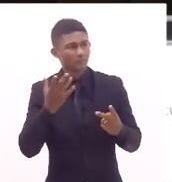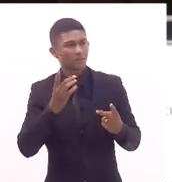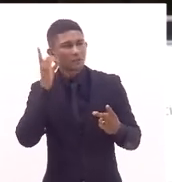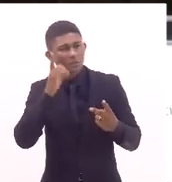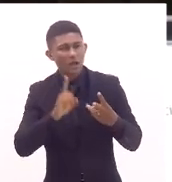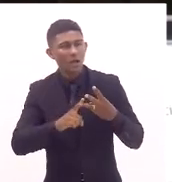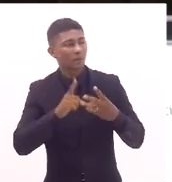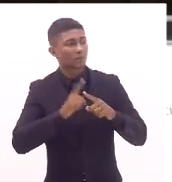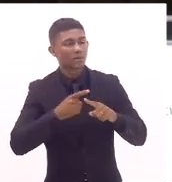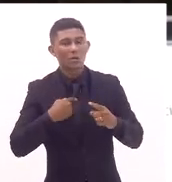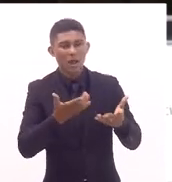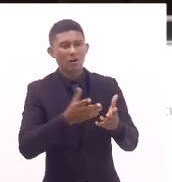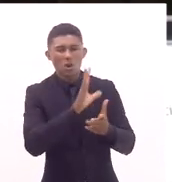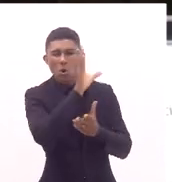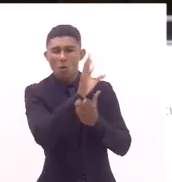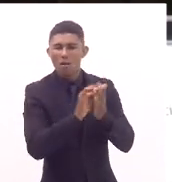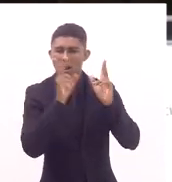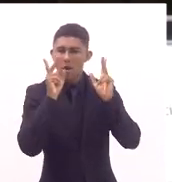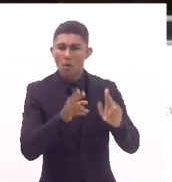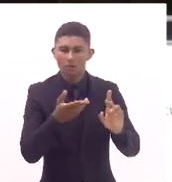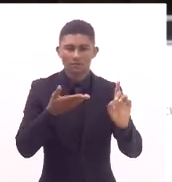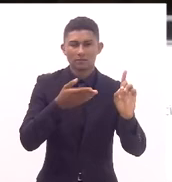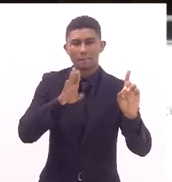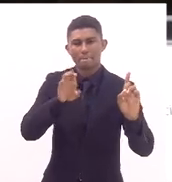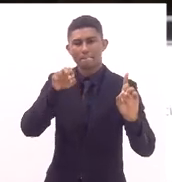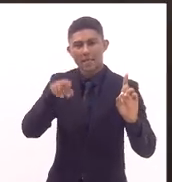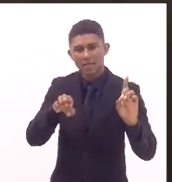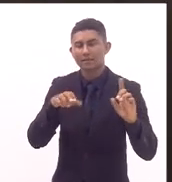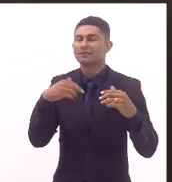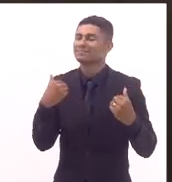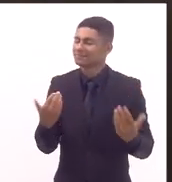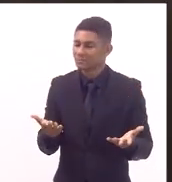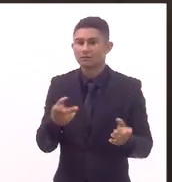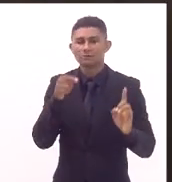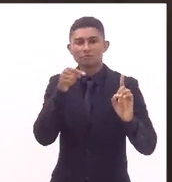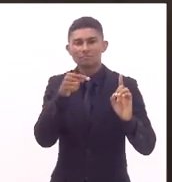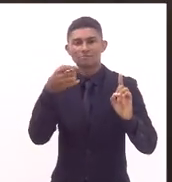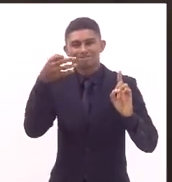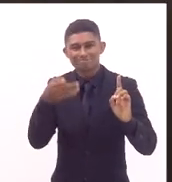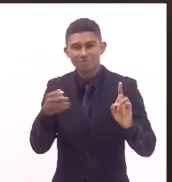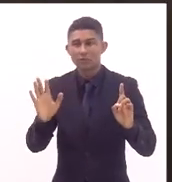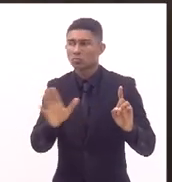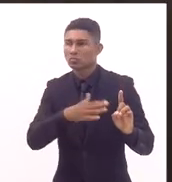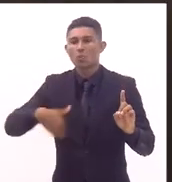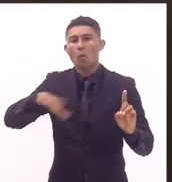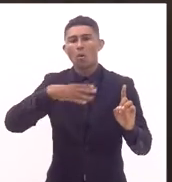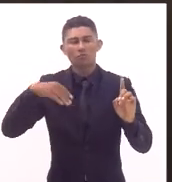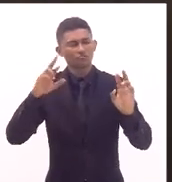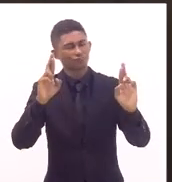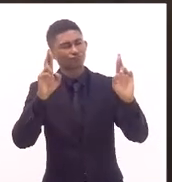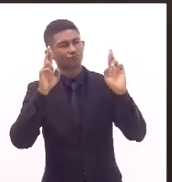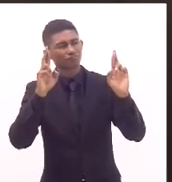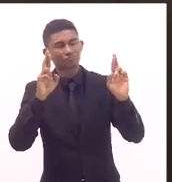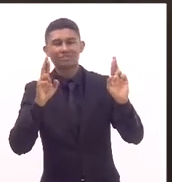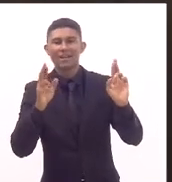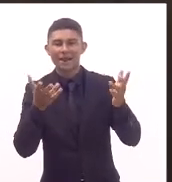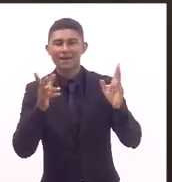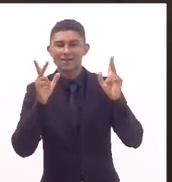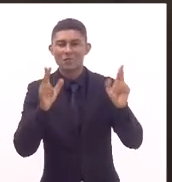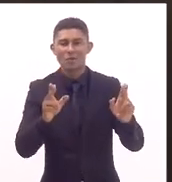uma Benedita da Silva então Bené você essa esperança para todas nós por mais Benedita da Silva